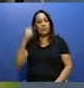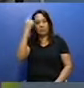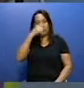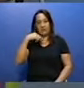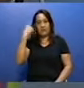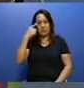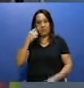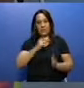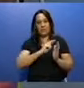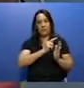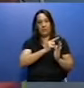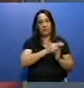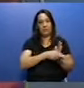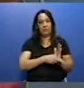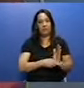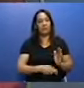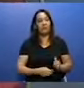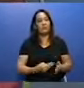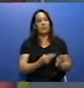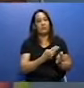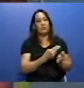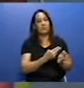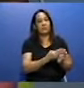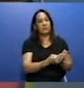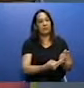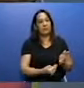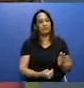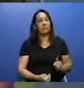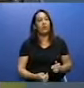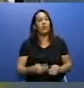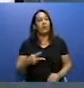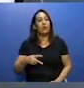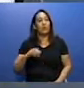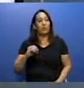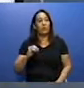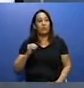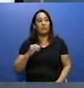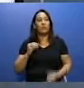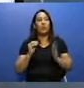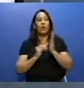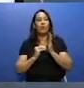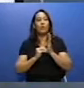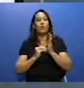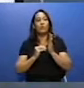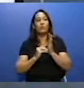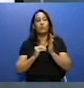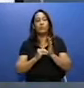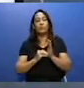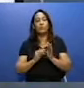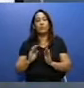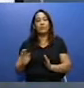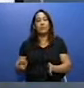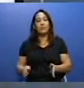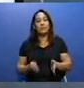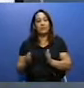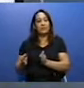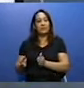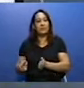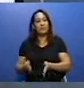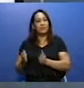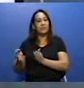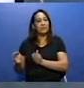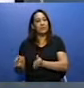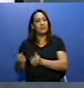e desenho. A gente já descobriu que o vigésimo é o último elemento